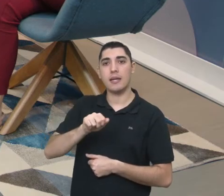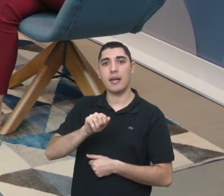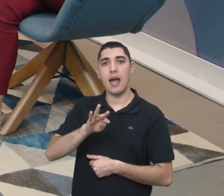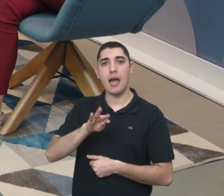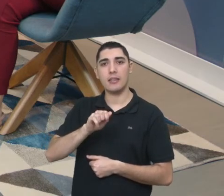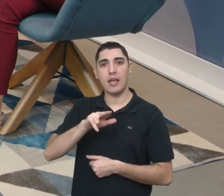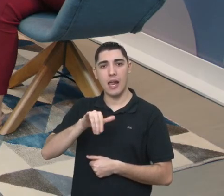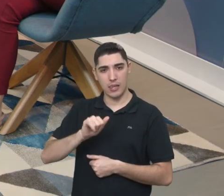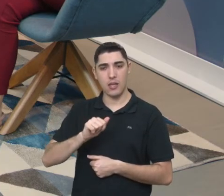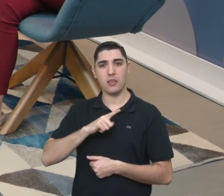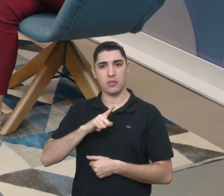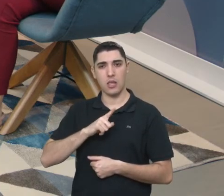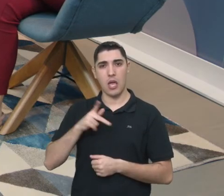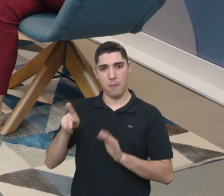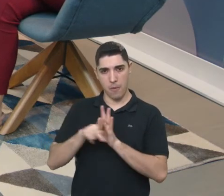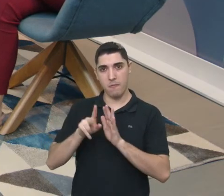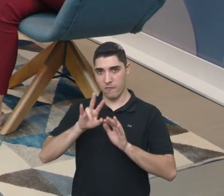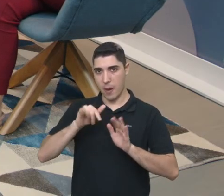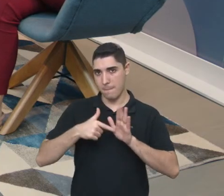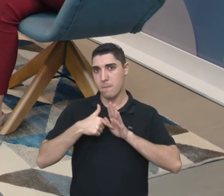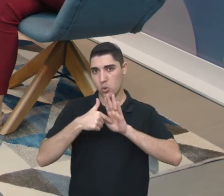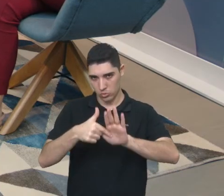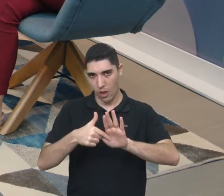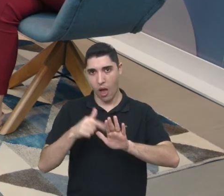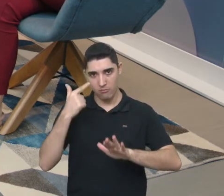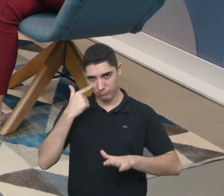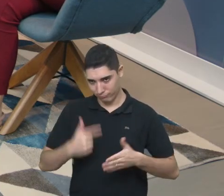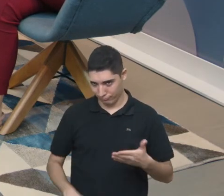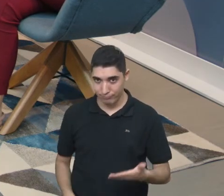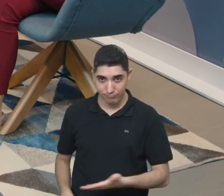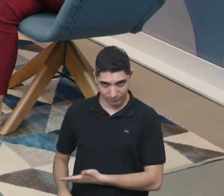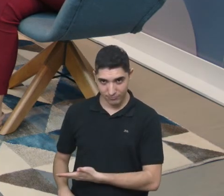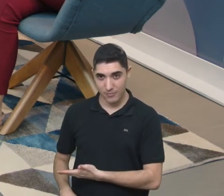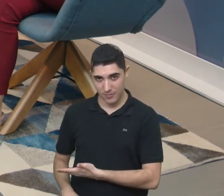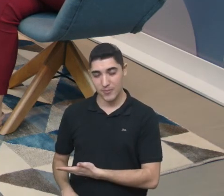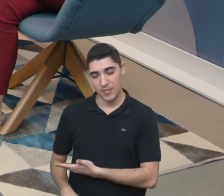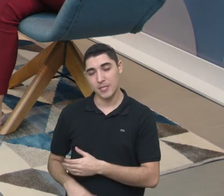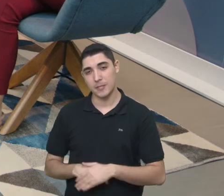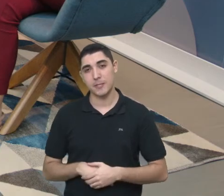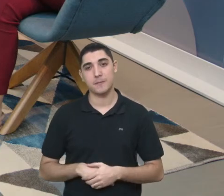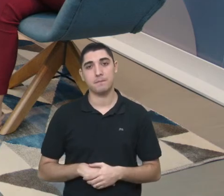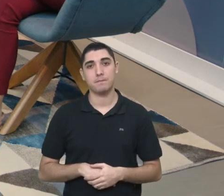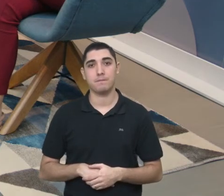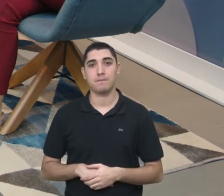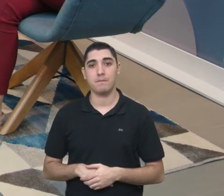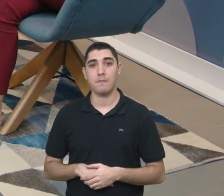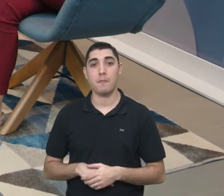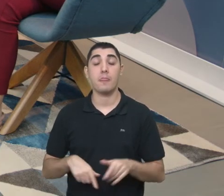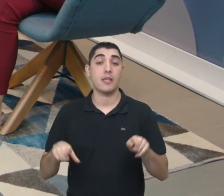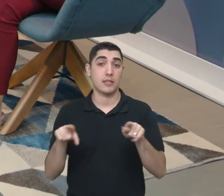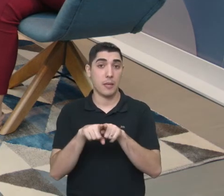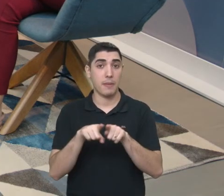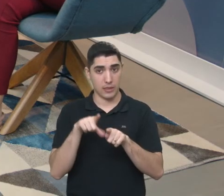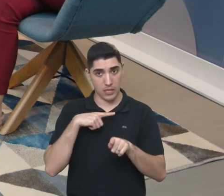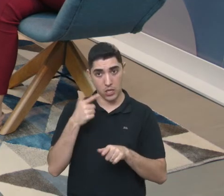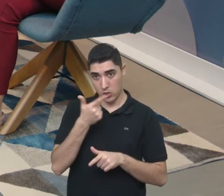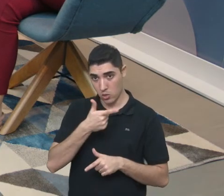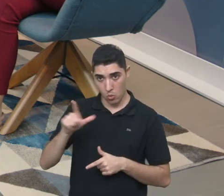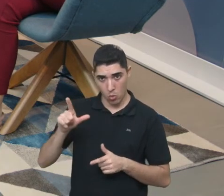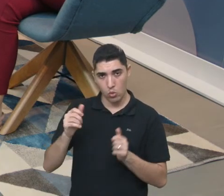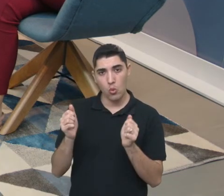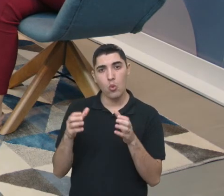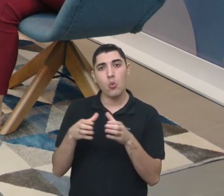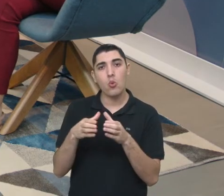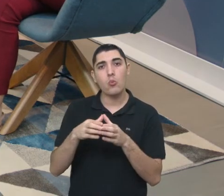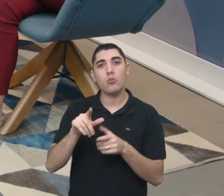tem o @de bem com meu prato, né? A gente Isso. depois vai aparecer o GCzinho aí na sua tela. Tem mais algum outro